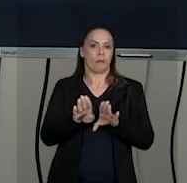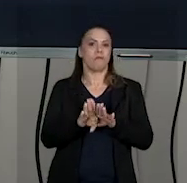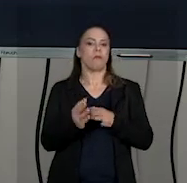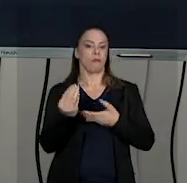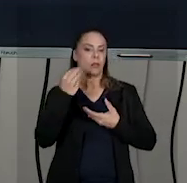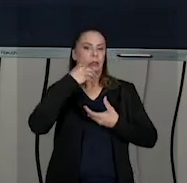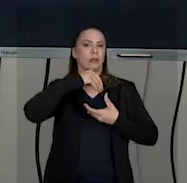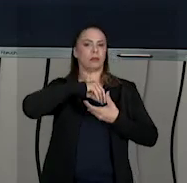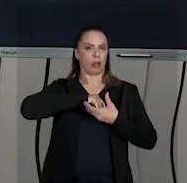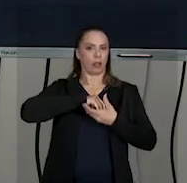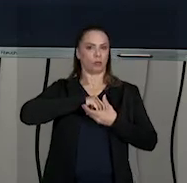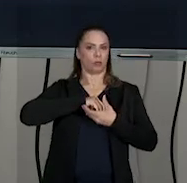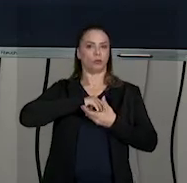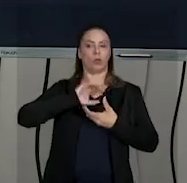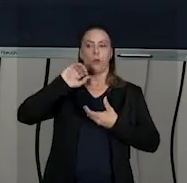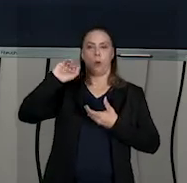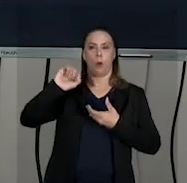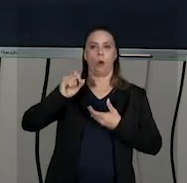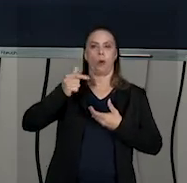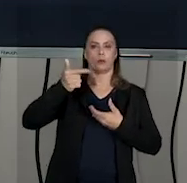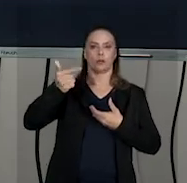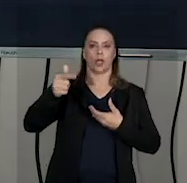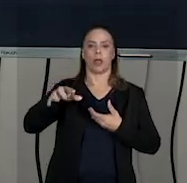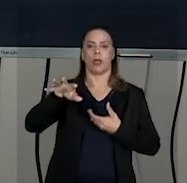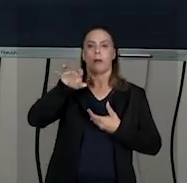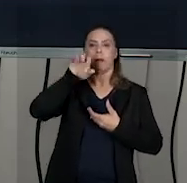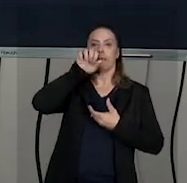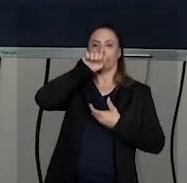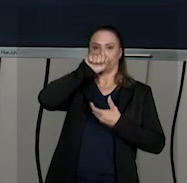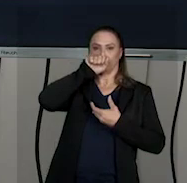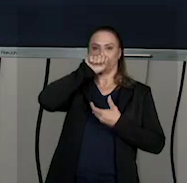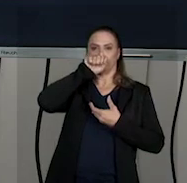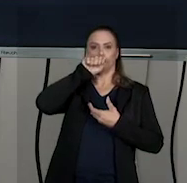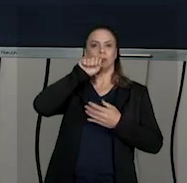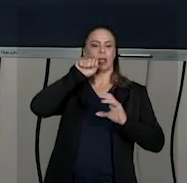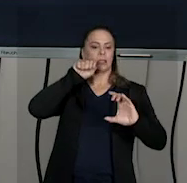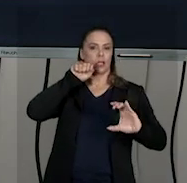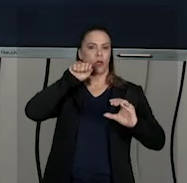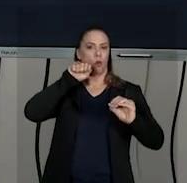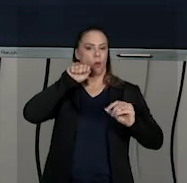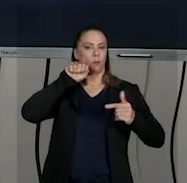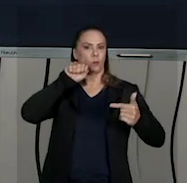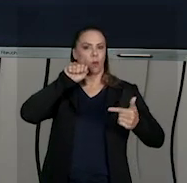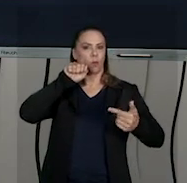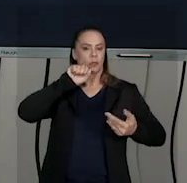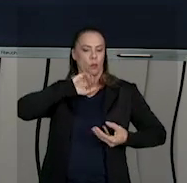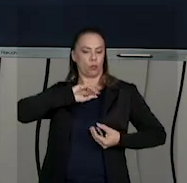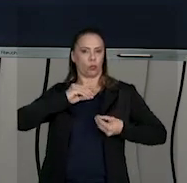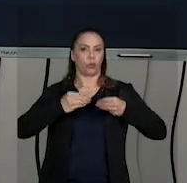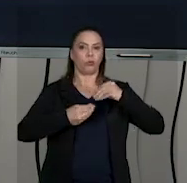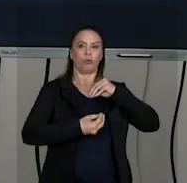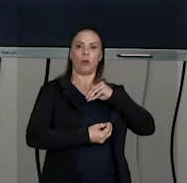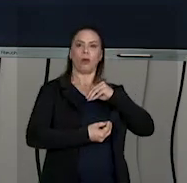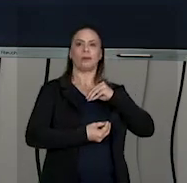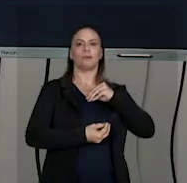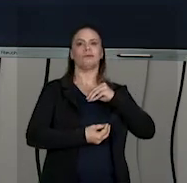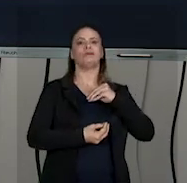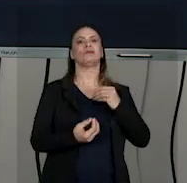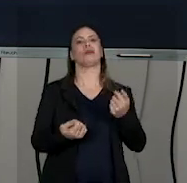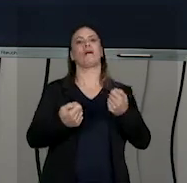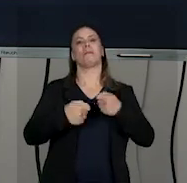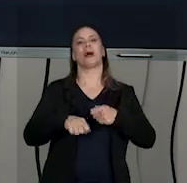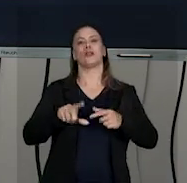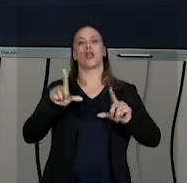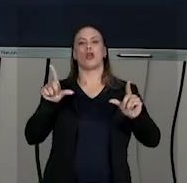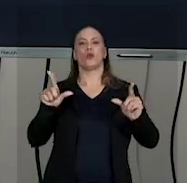fatores. Algumas comorbidades também podem afetar. Então, isso aqui, pessoal, é algo sério. Não tente, né, ficar fazendo